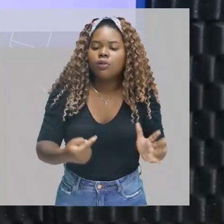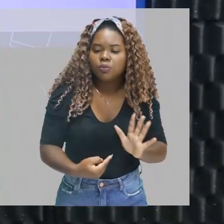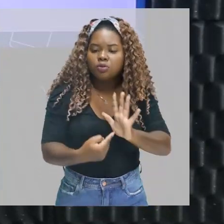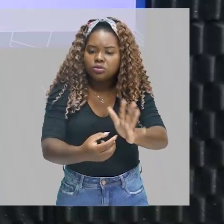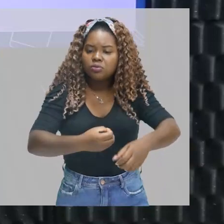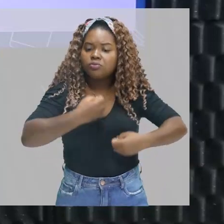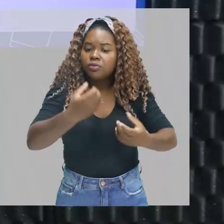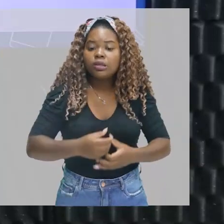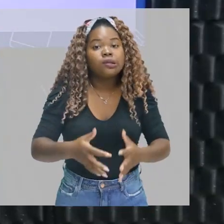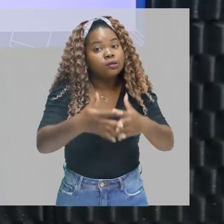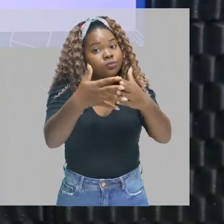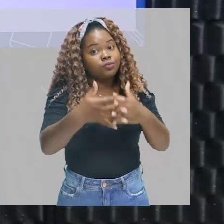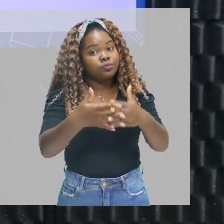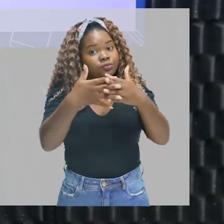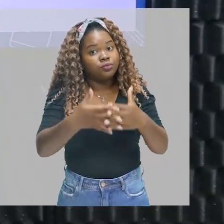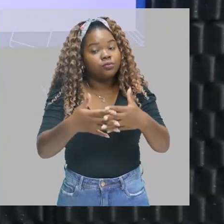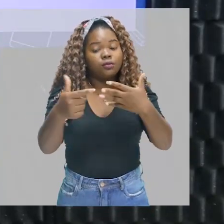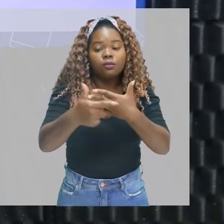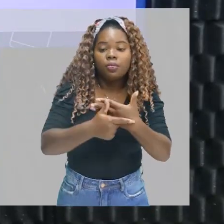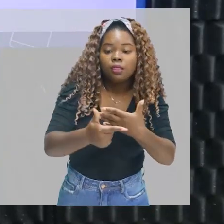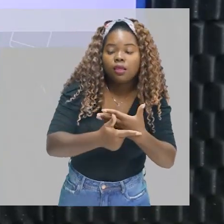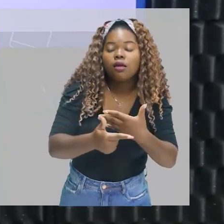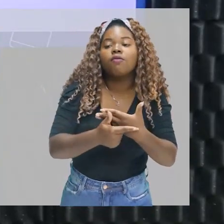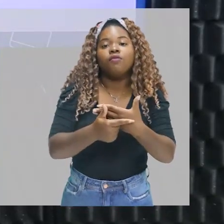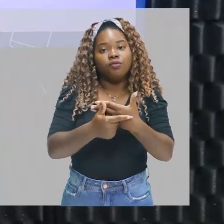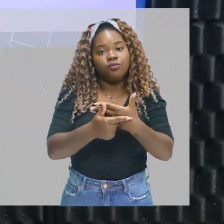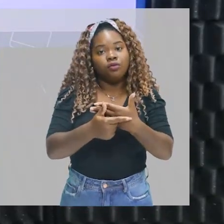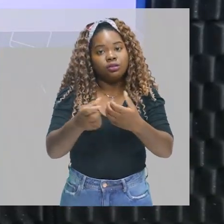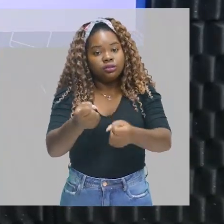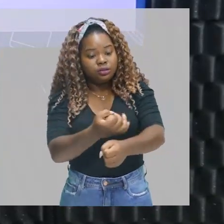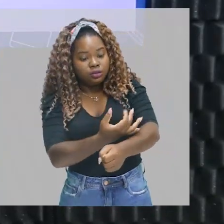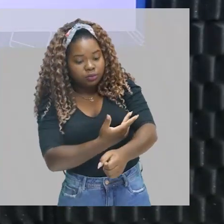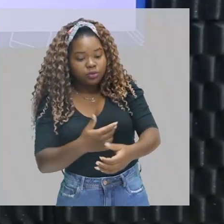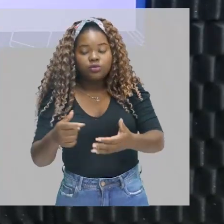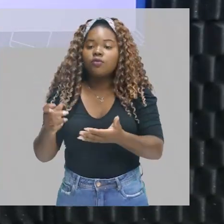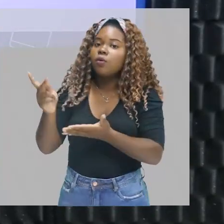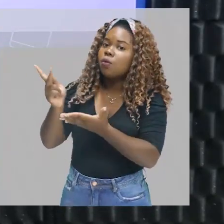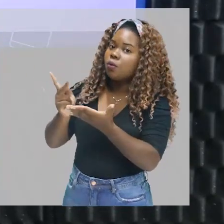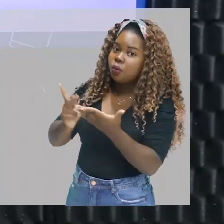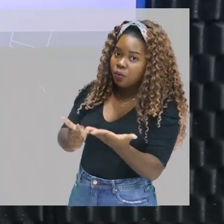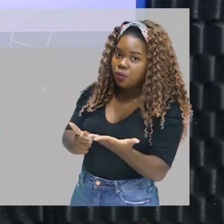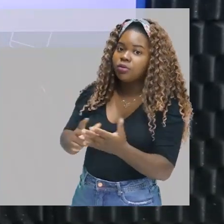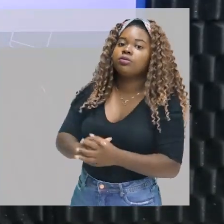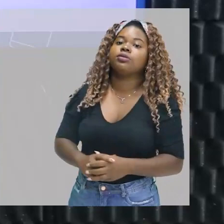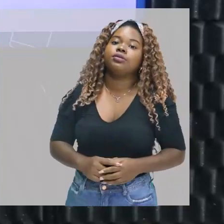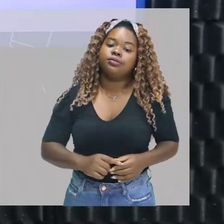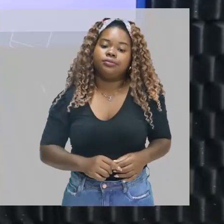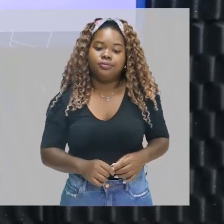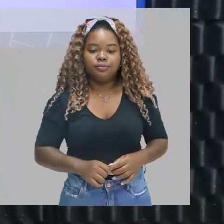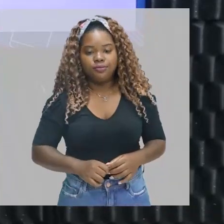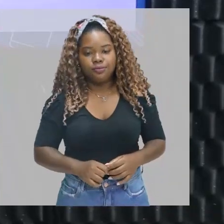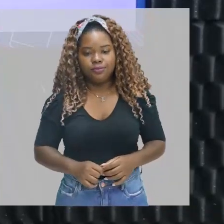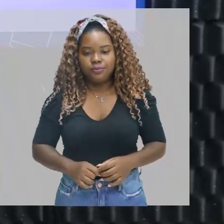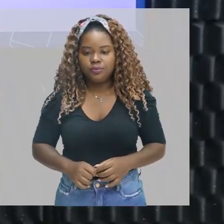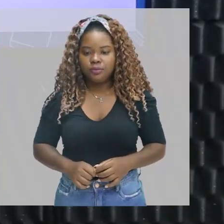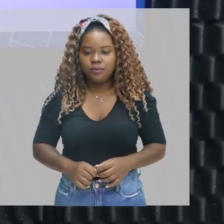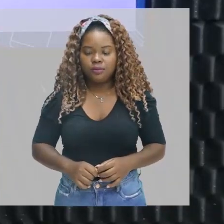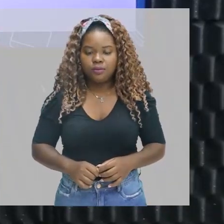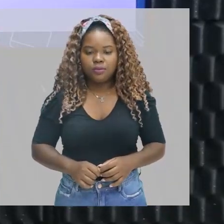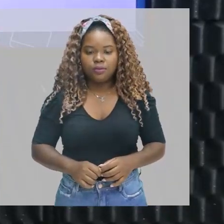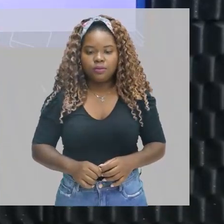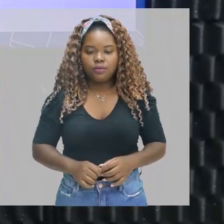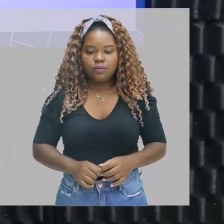confundir a função emotiva com a função poética, que seria a próxima. Aqui iremos ver,